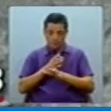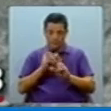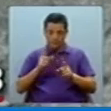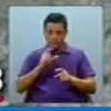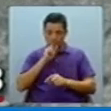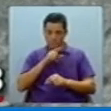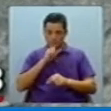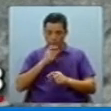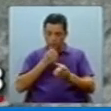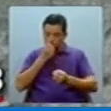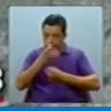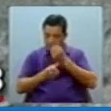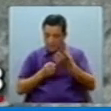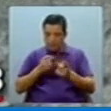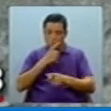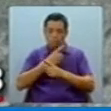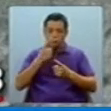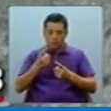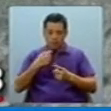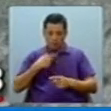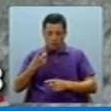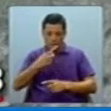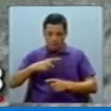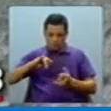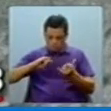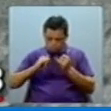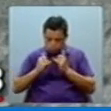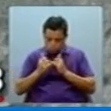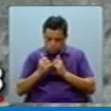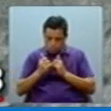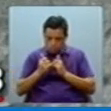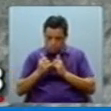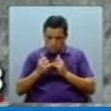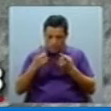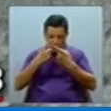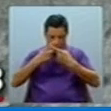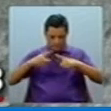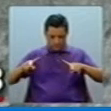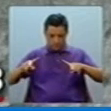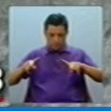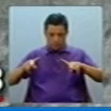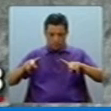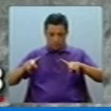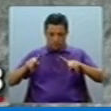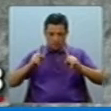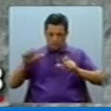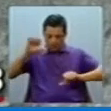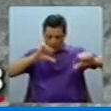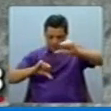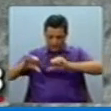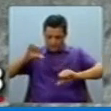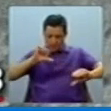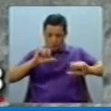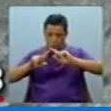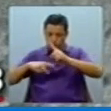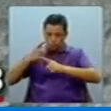possa explicar rapidamente porque é que nós temos uma cratera que é tão diferente em termos da sua composição química daquelas que estão